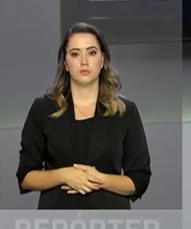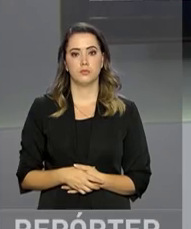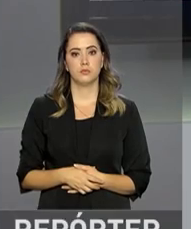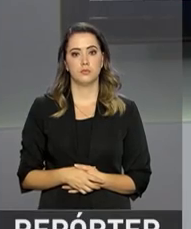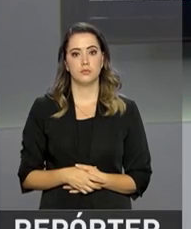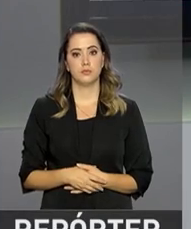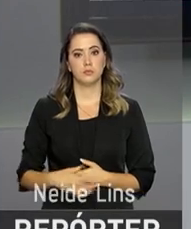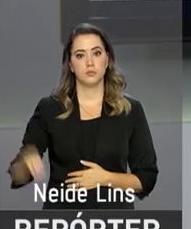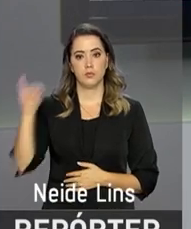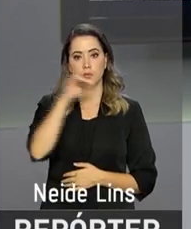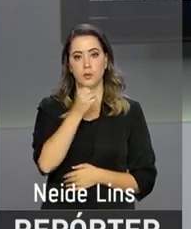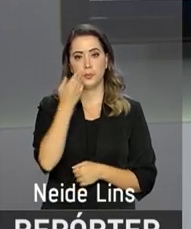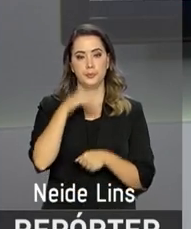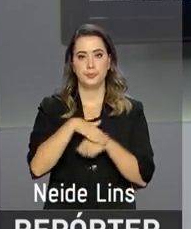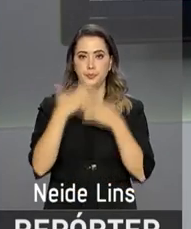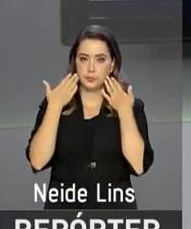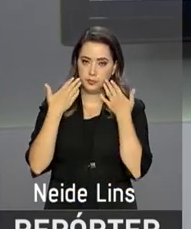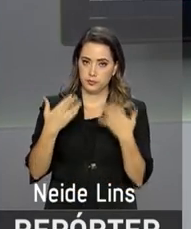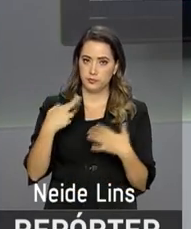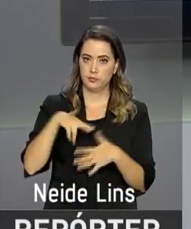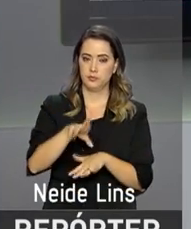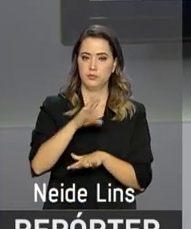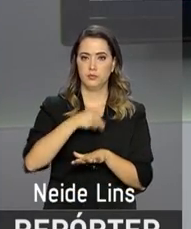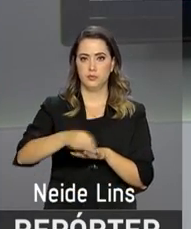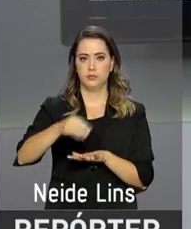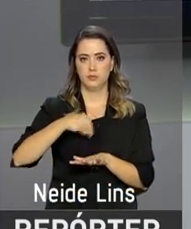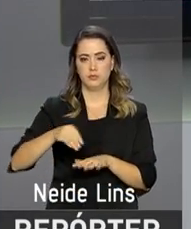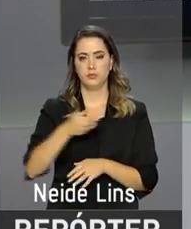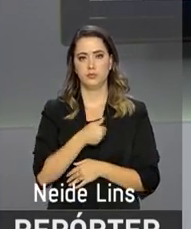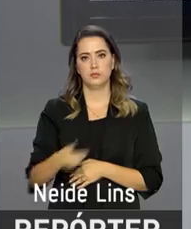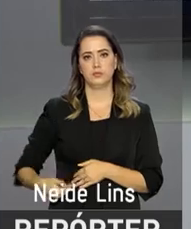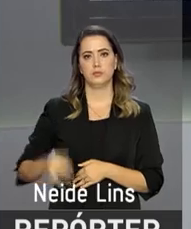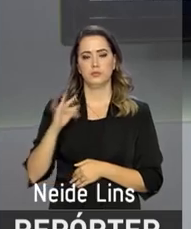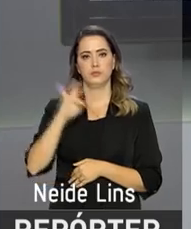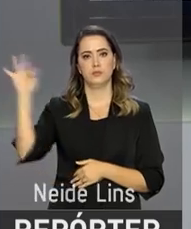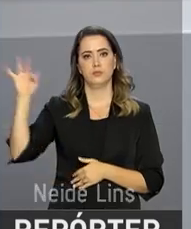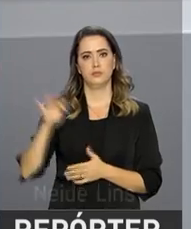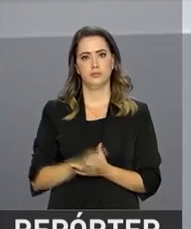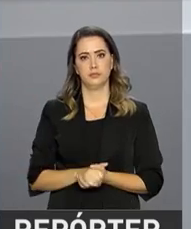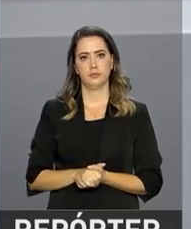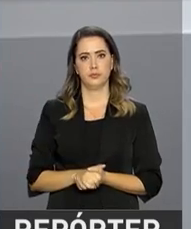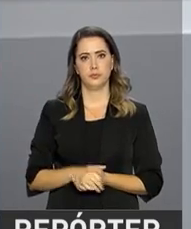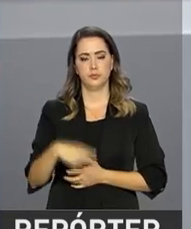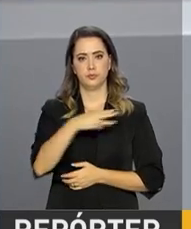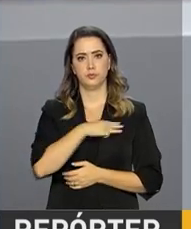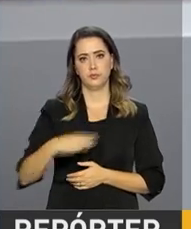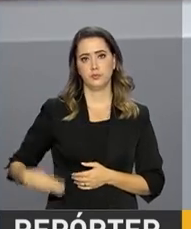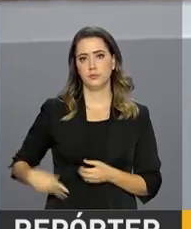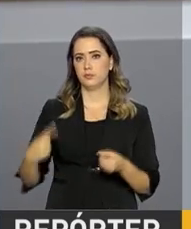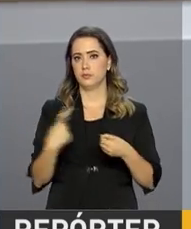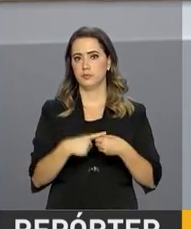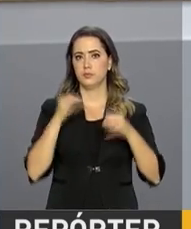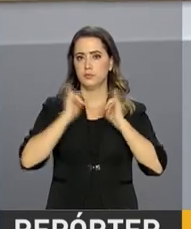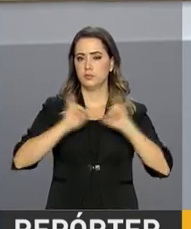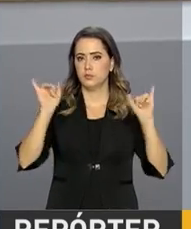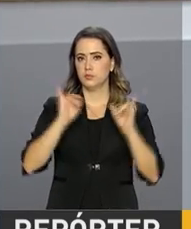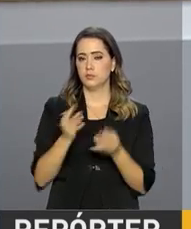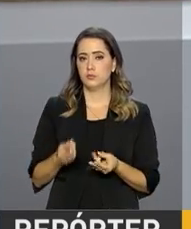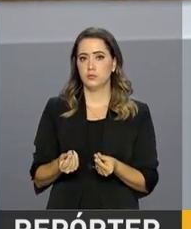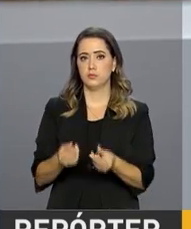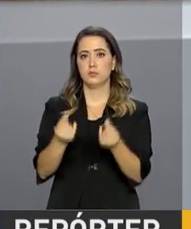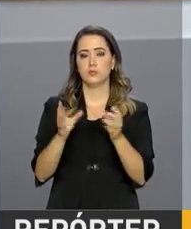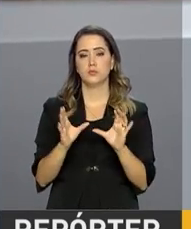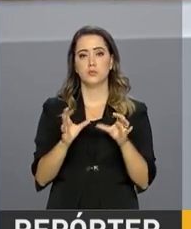olá boa noite no ar repórter e nbr com as notícias do governo federal o ministério das cidades anunciou